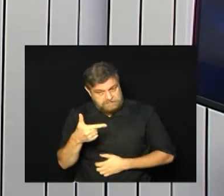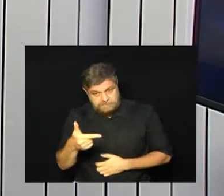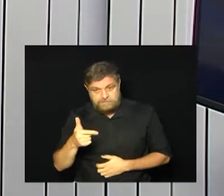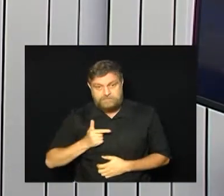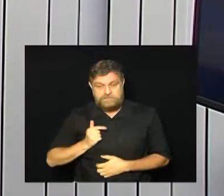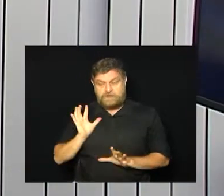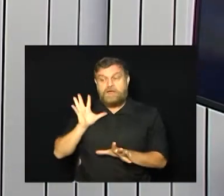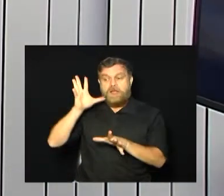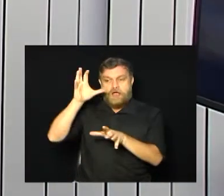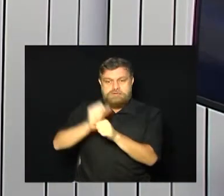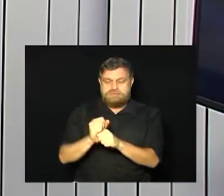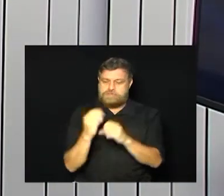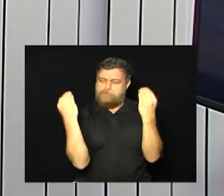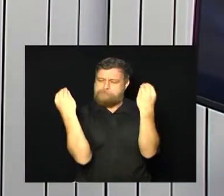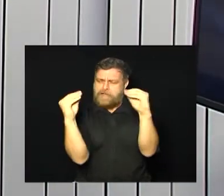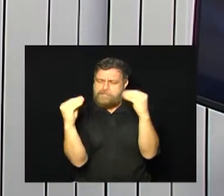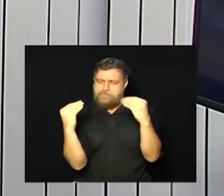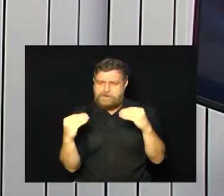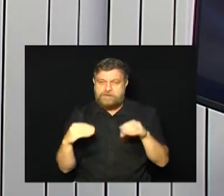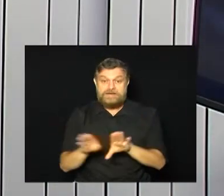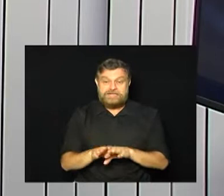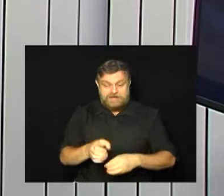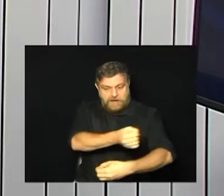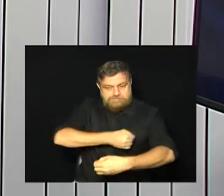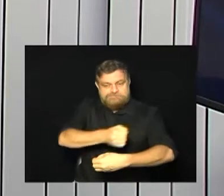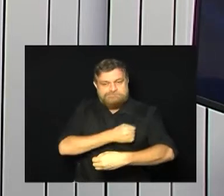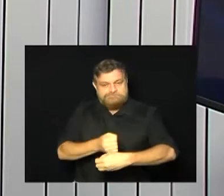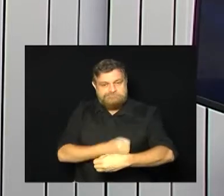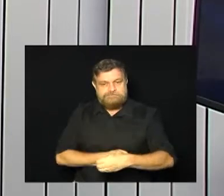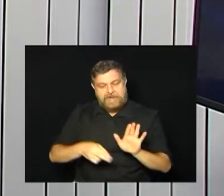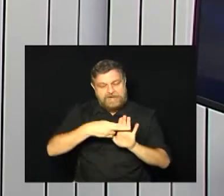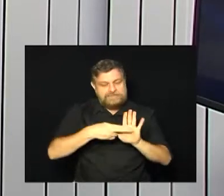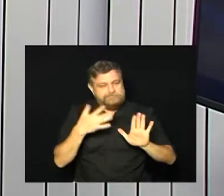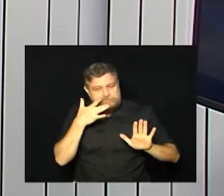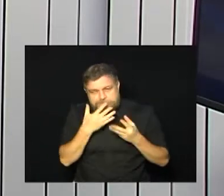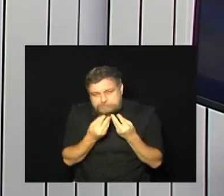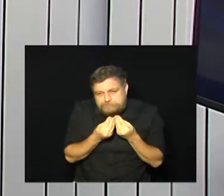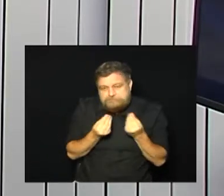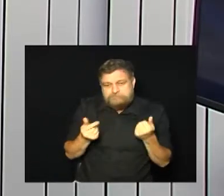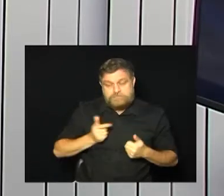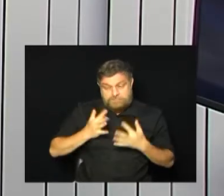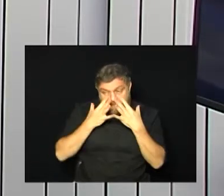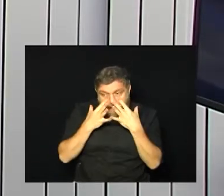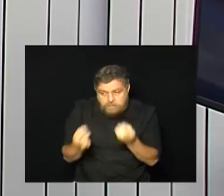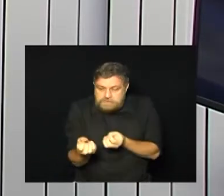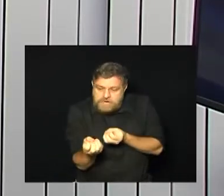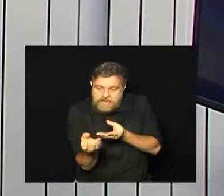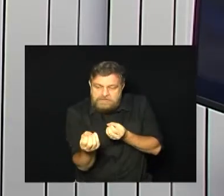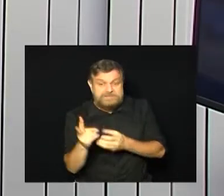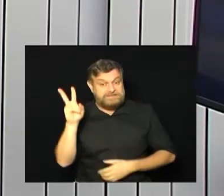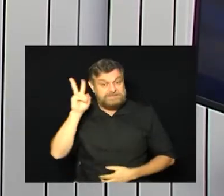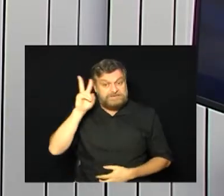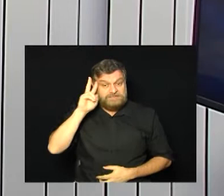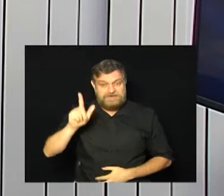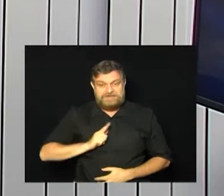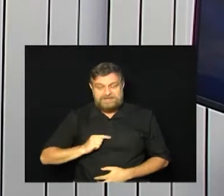Isso e muito mais. Tem o nosso quadro de receita também, então fica ligadinho porque tem muitas informações nesta segunda-feira